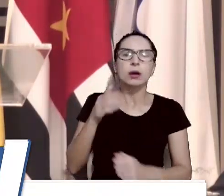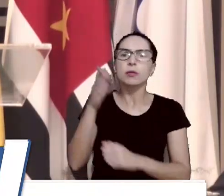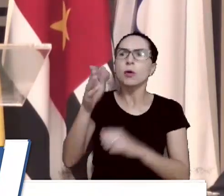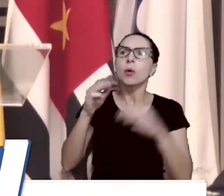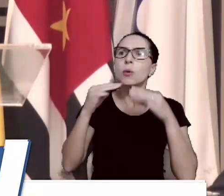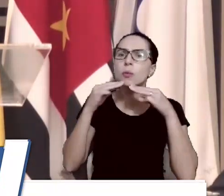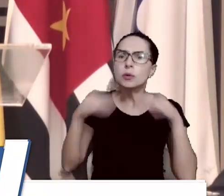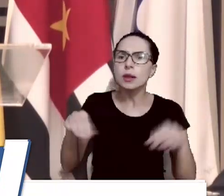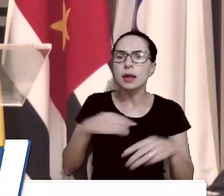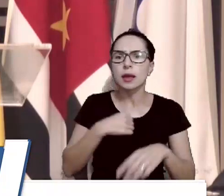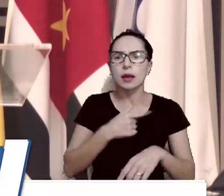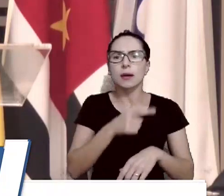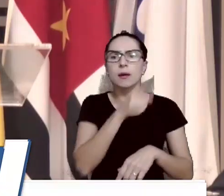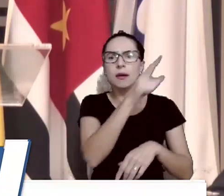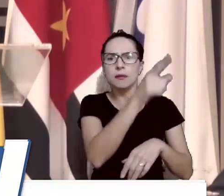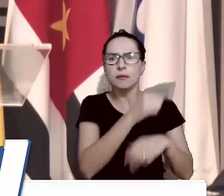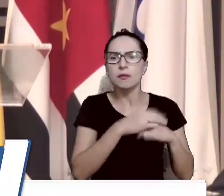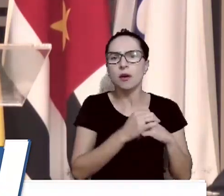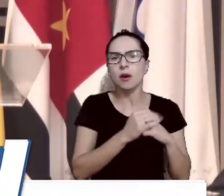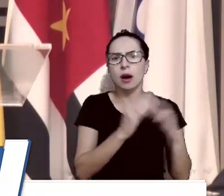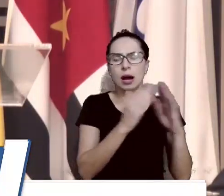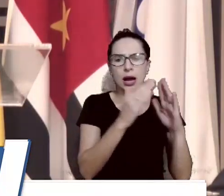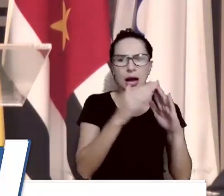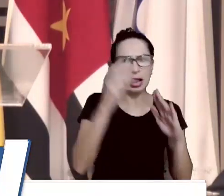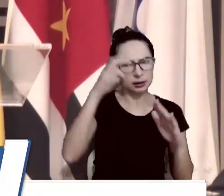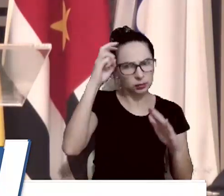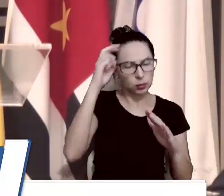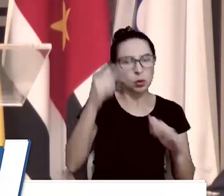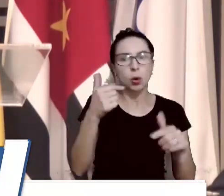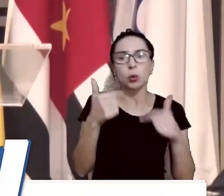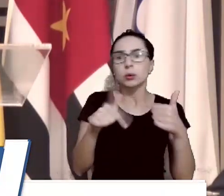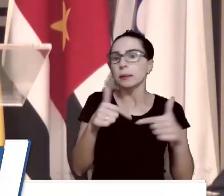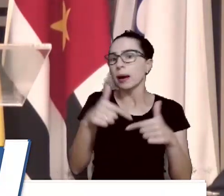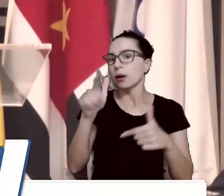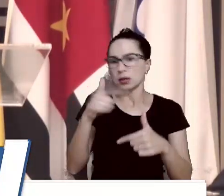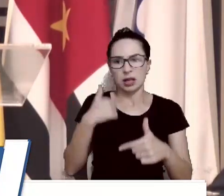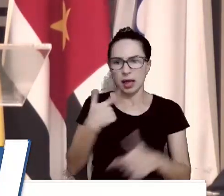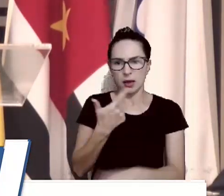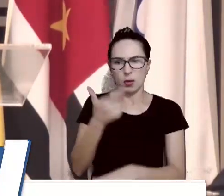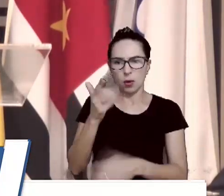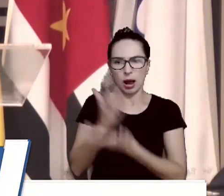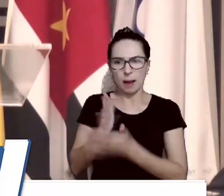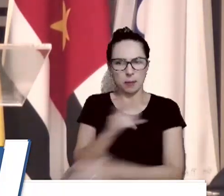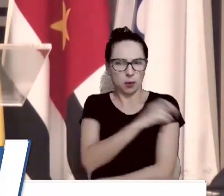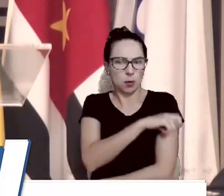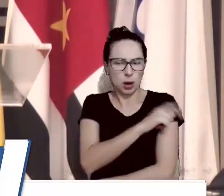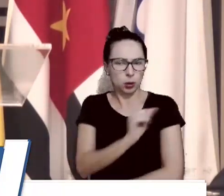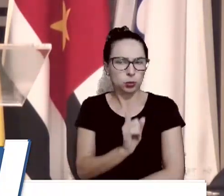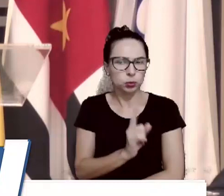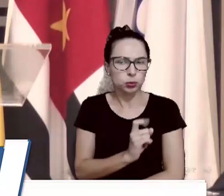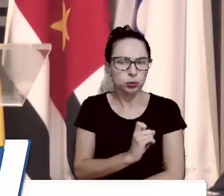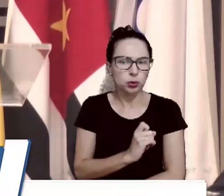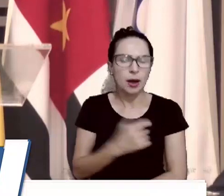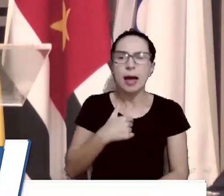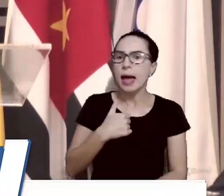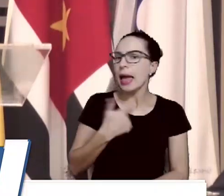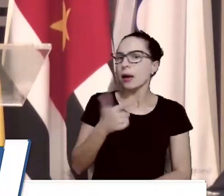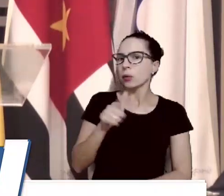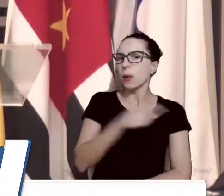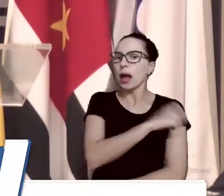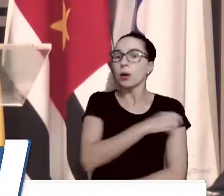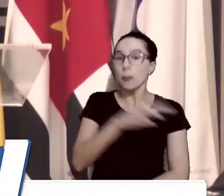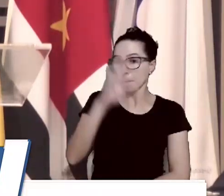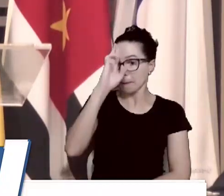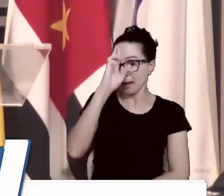da Cultura, quando eu preciso fazer uma atividade extracurricular, eu não sou estudante? Eu não sou estudante quando eu preciso ir no horário do almoço, no